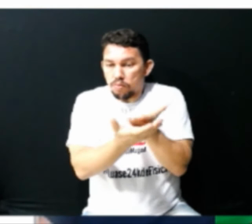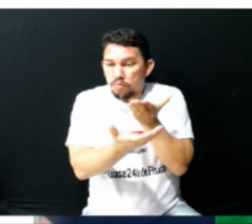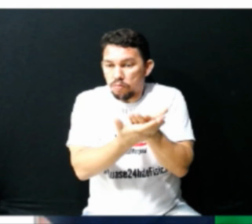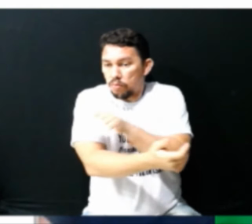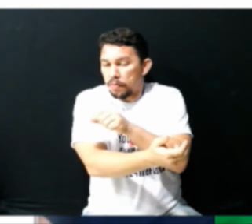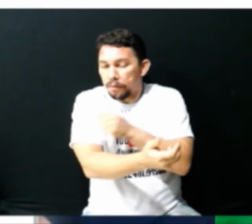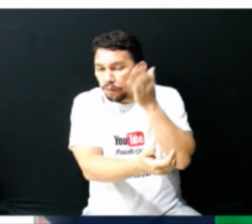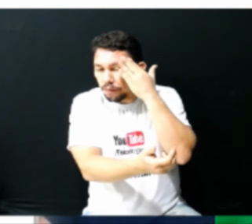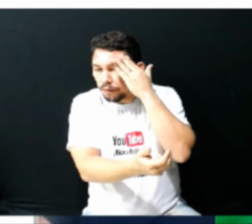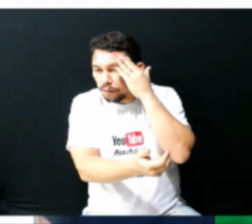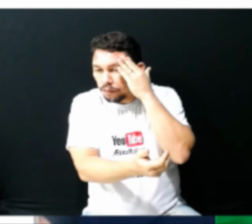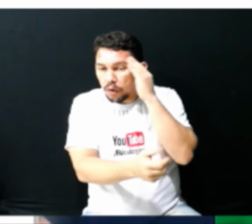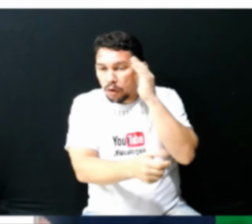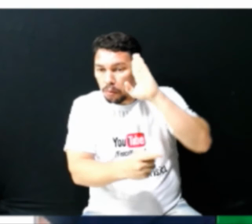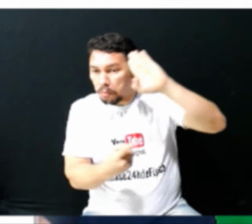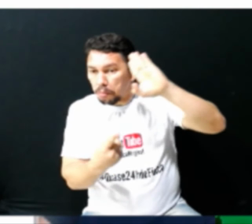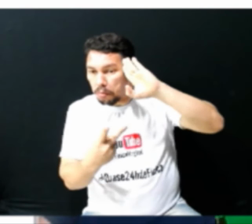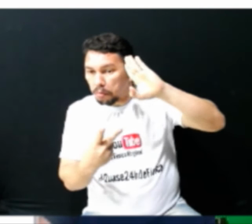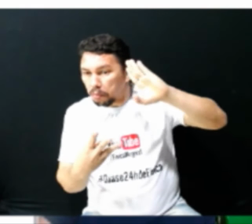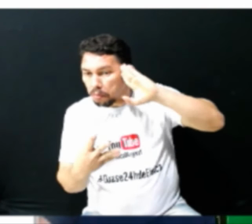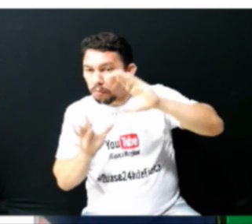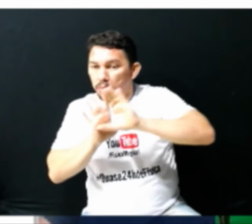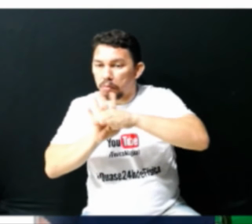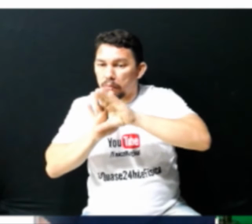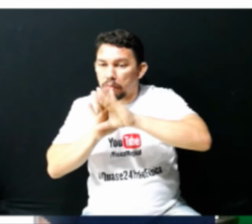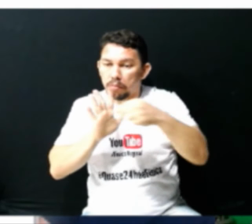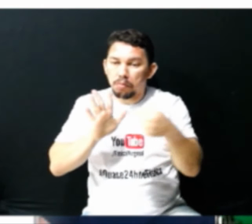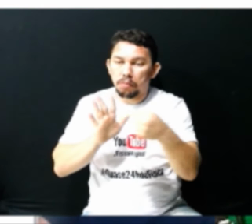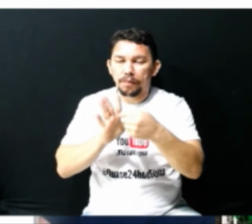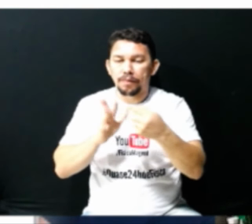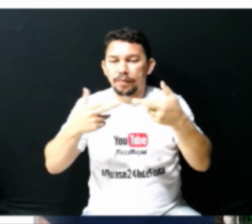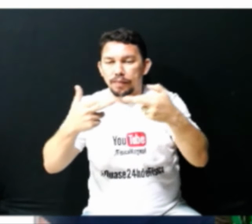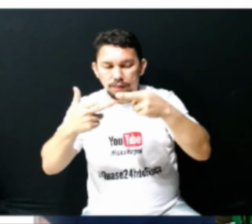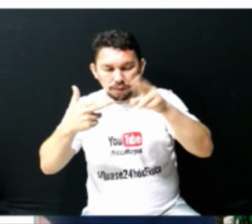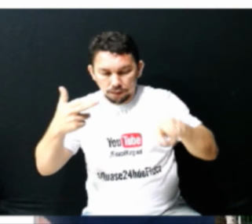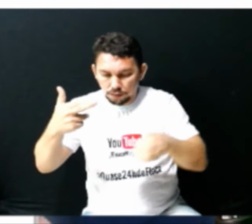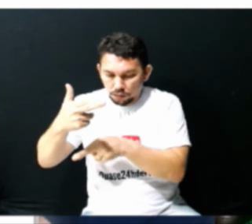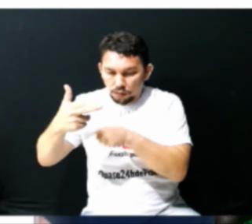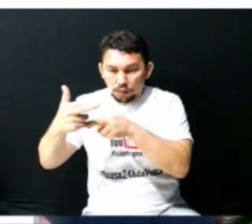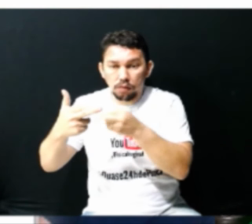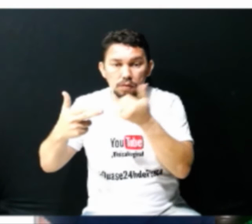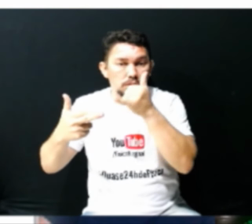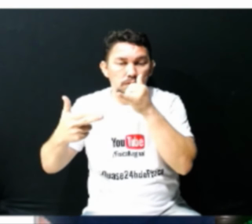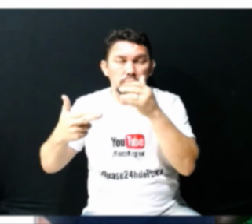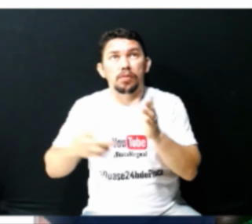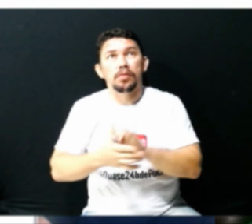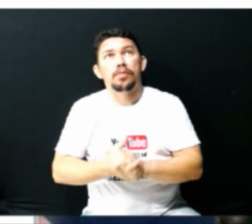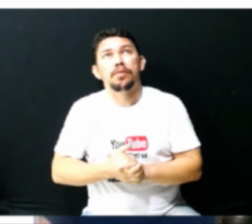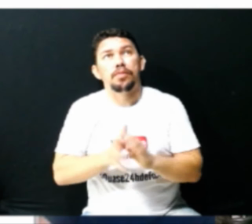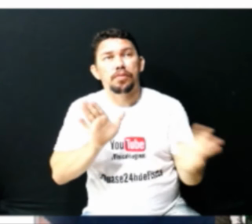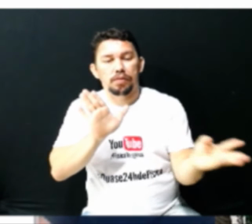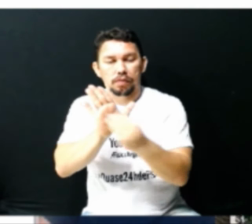compreender os principais conceitos dos circuitos elétricos. Então você entra no FET, coloca em português aqui